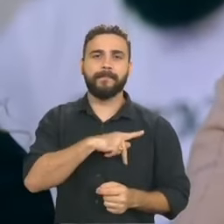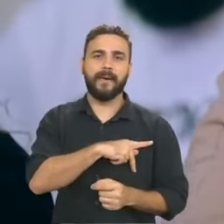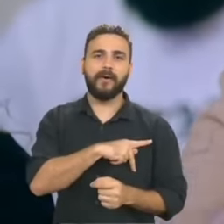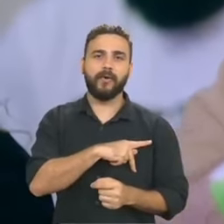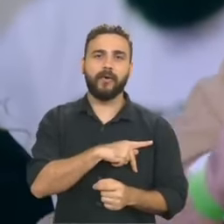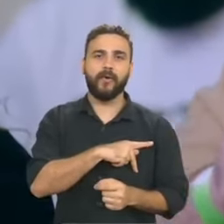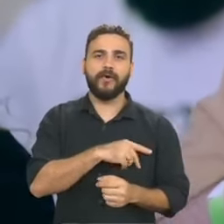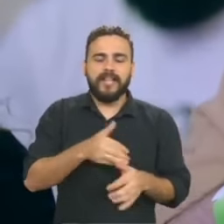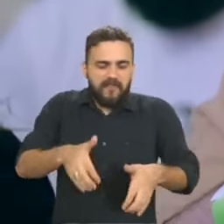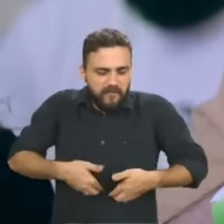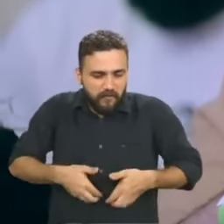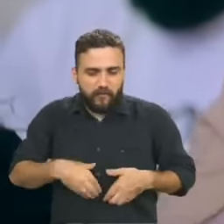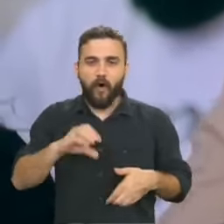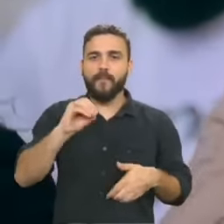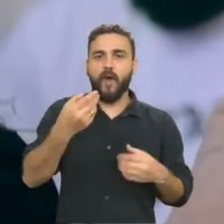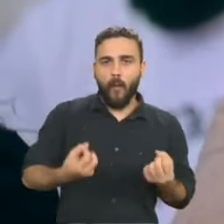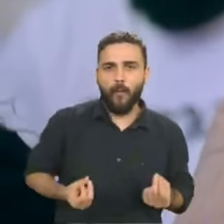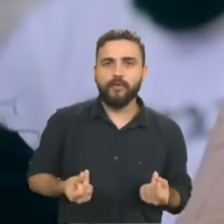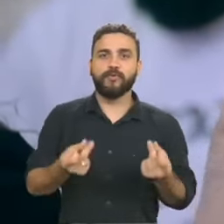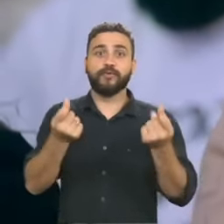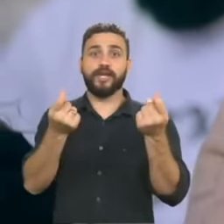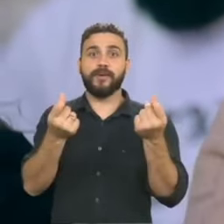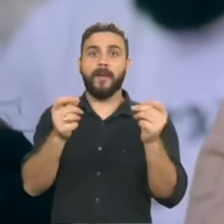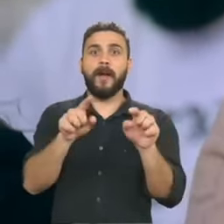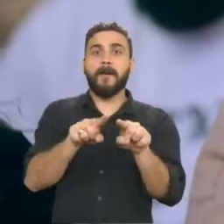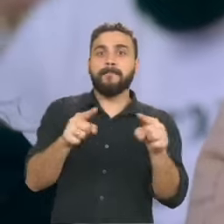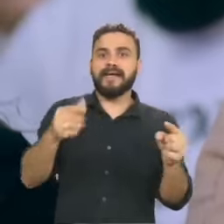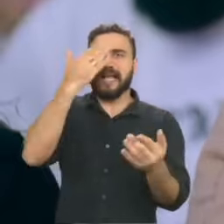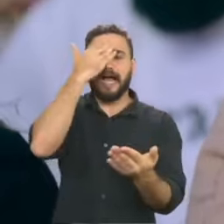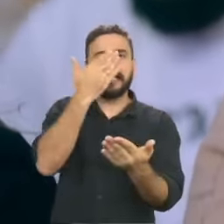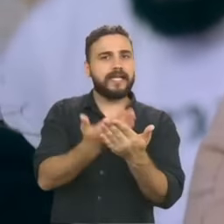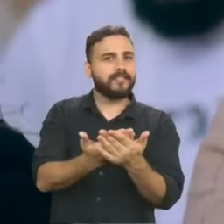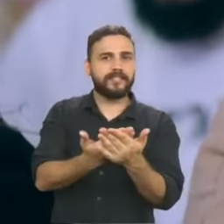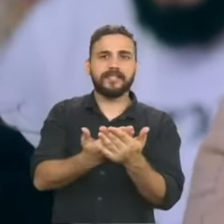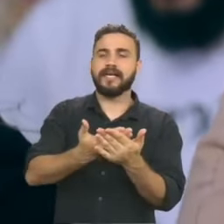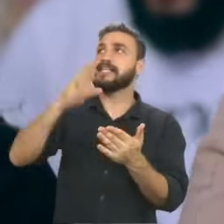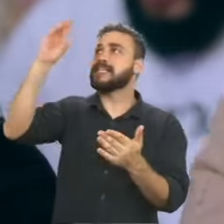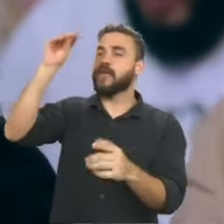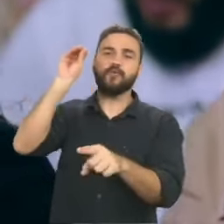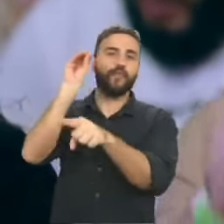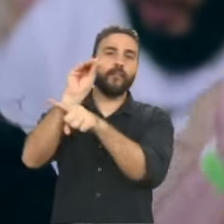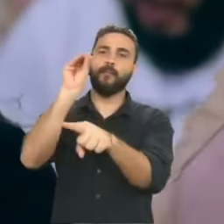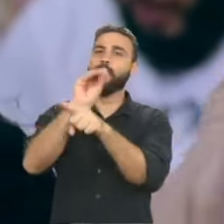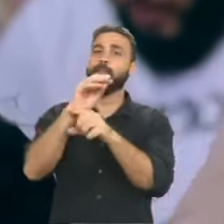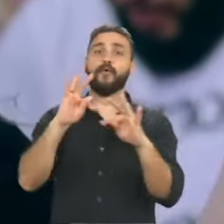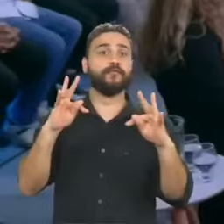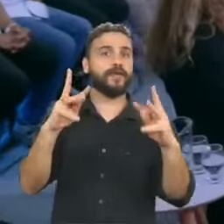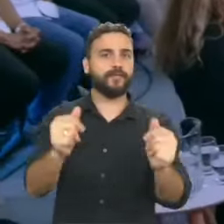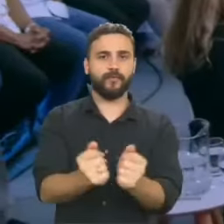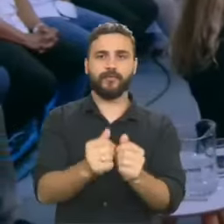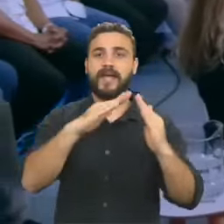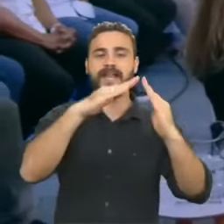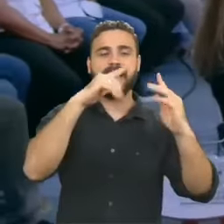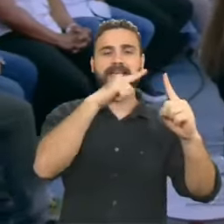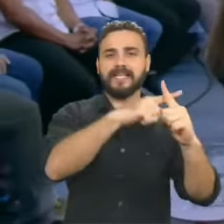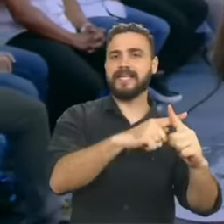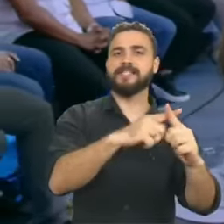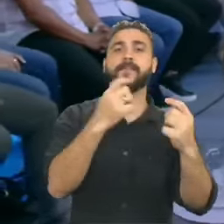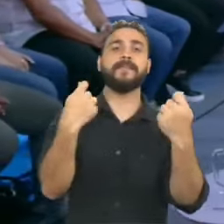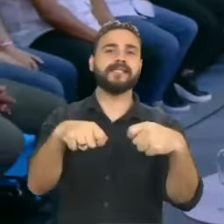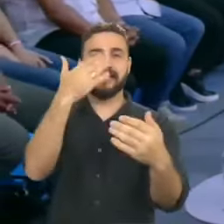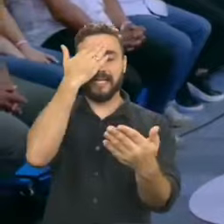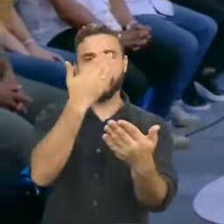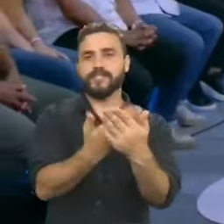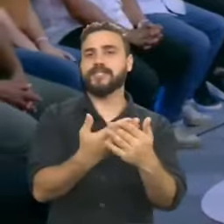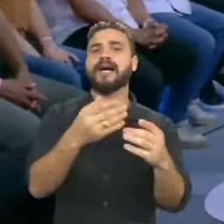fortalece. Né? Então, existem momentos que a igreja precisa de ajuda também. A igreja, uma leva oferta para a outra. Agora, o que